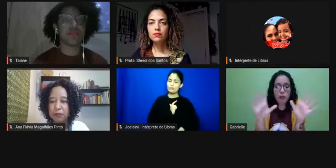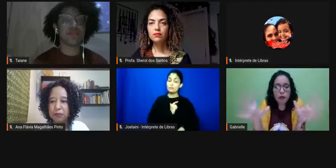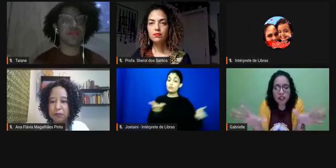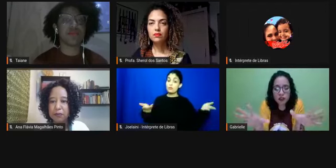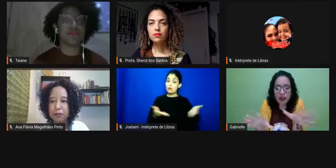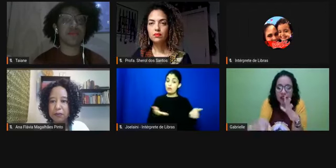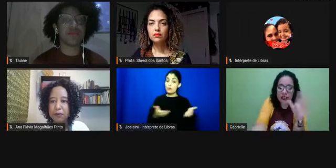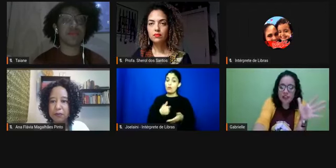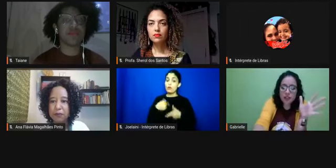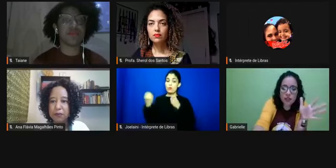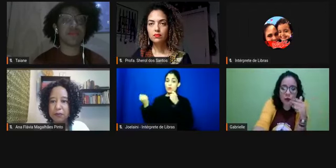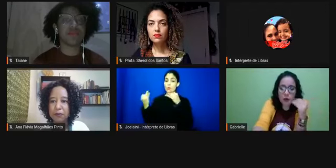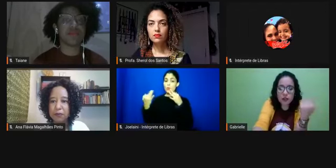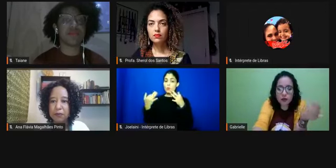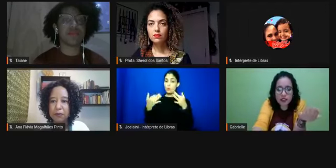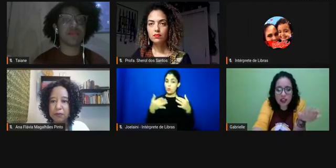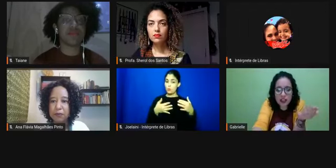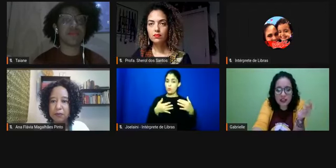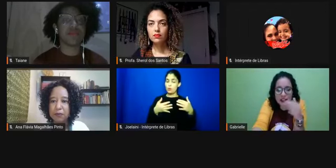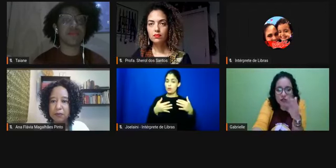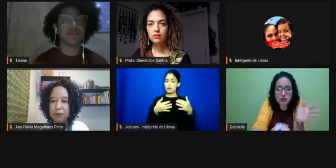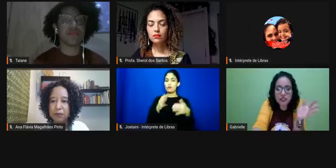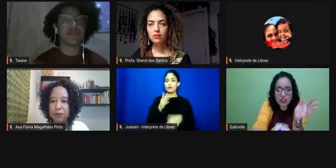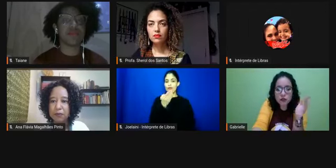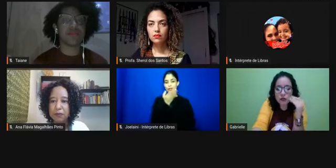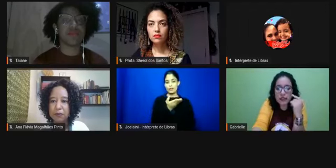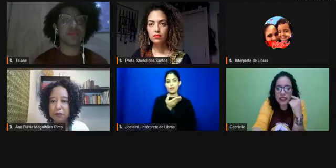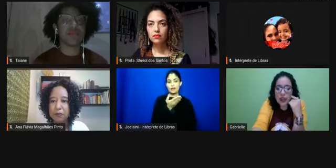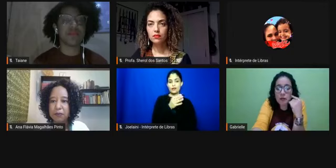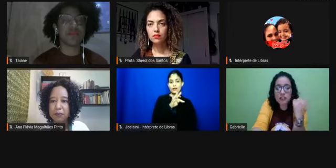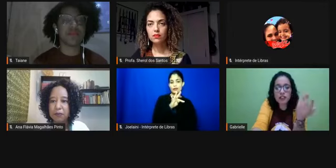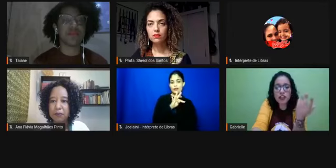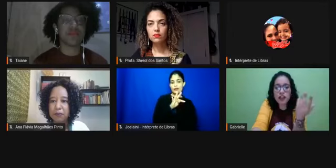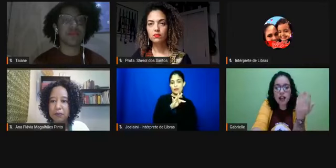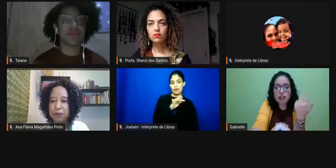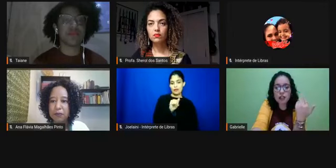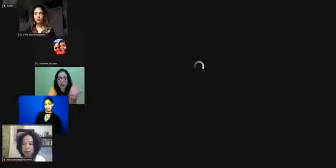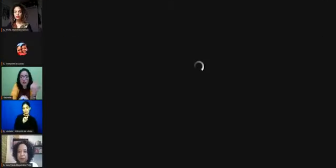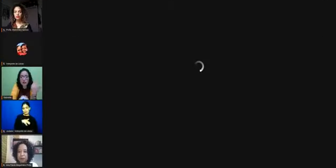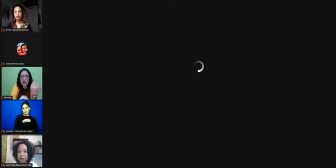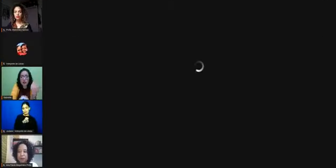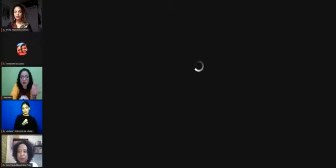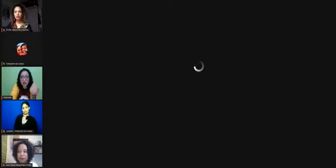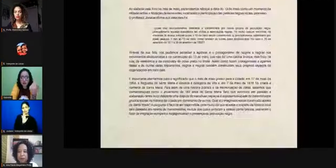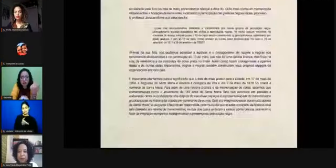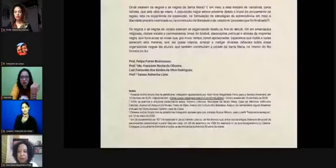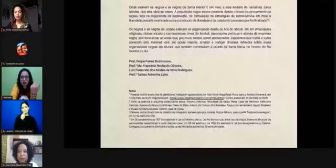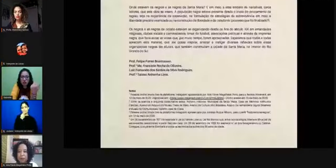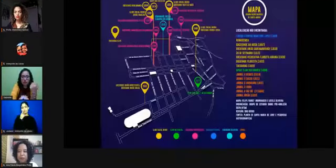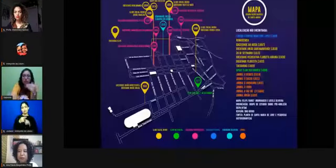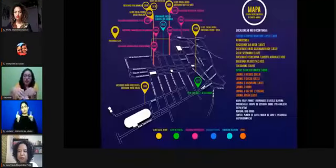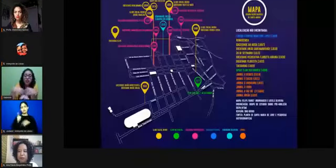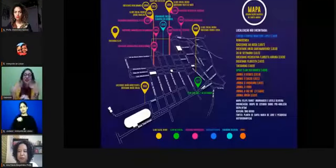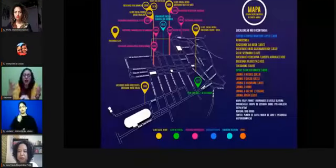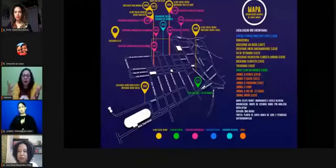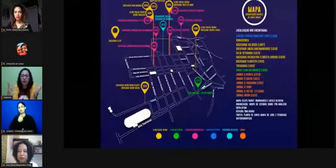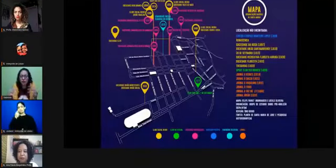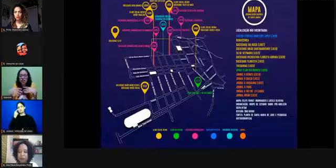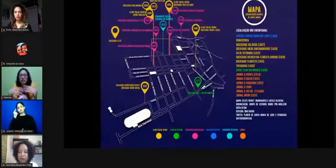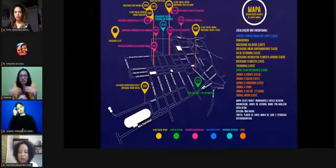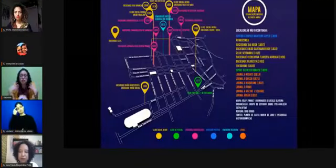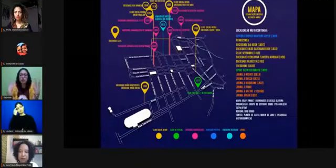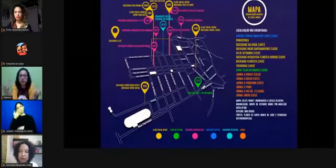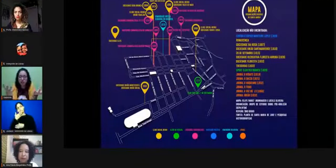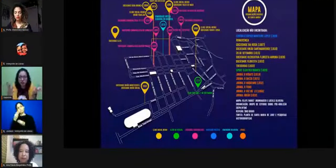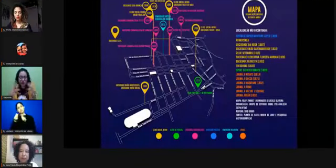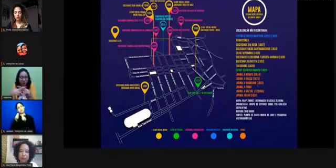falar um pouquinho, A Thay já comentou essa divisão do material, mas a gente achou que a melhor forma de lançar o